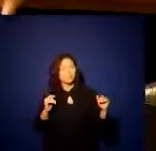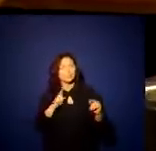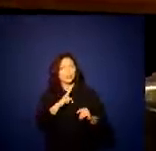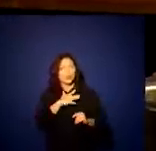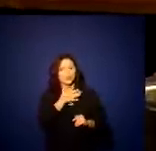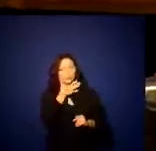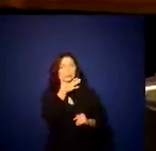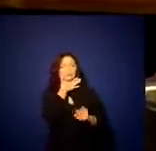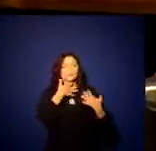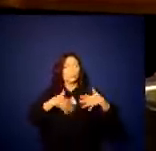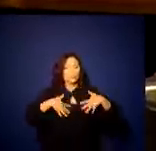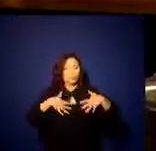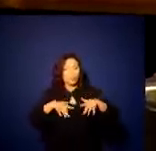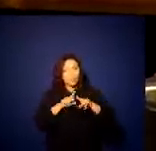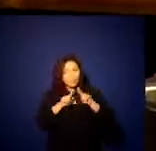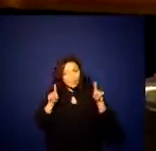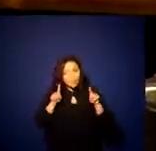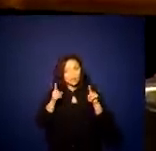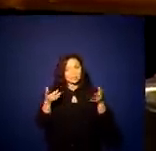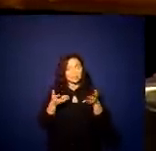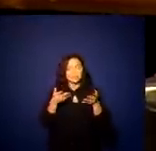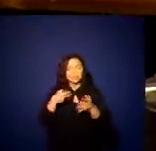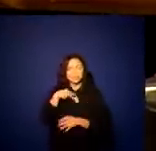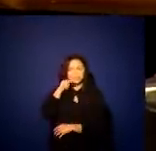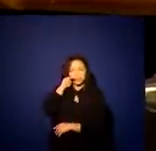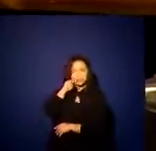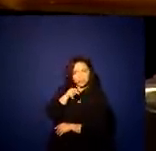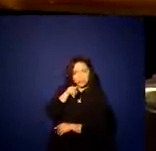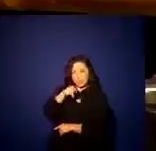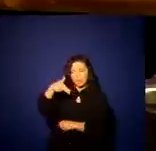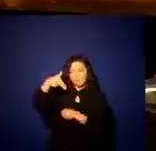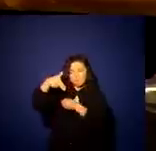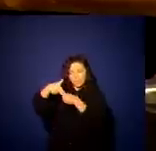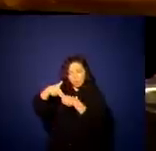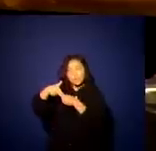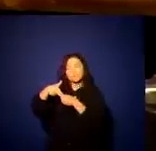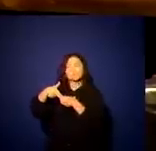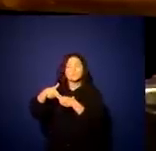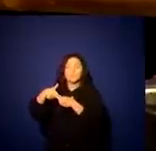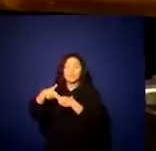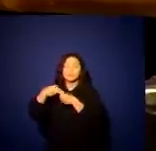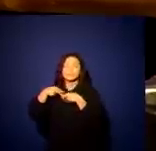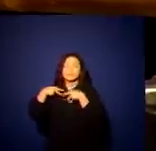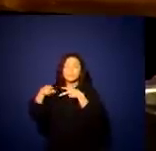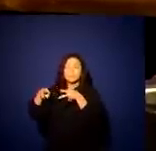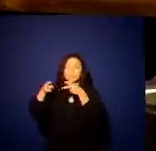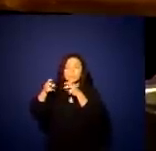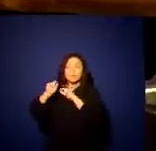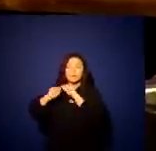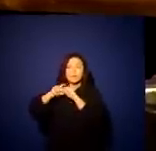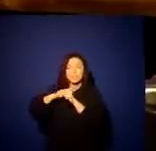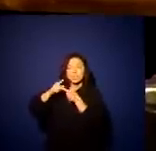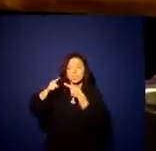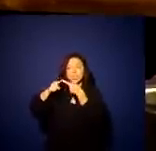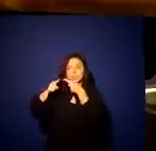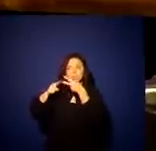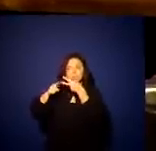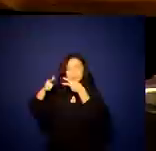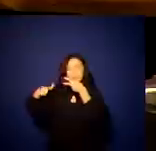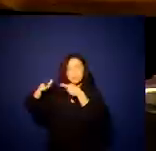isso um viés autista para commote Olha a Petrobras você se depara em dois problemas né